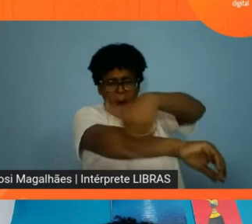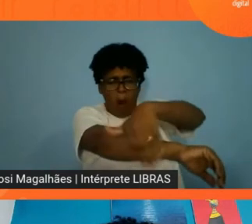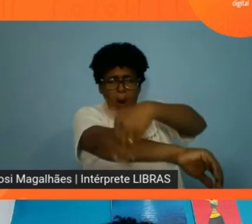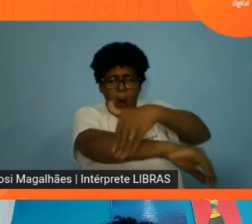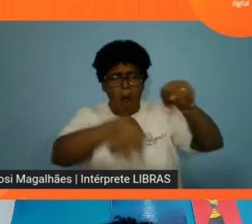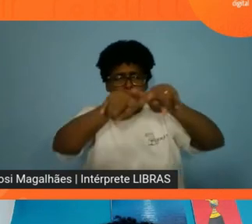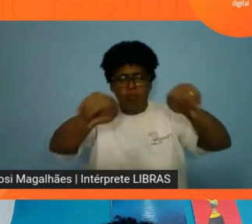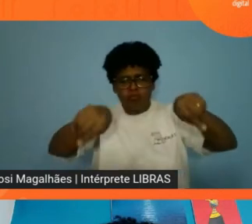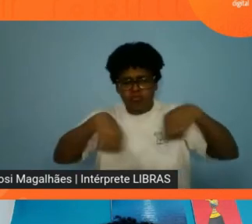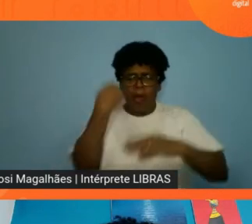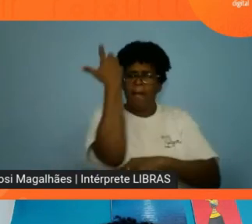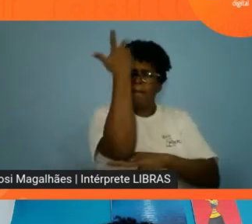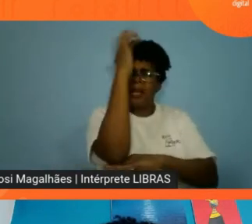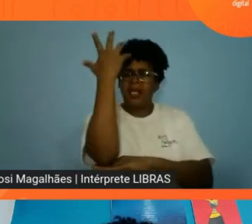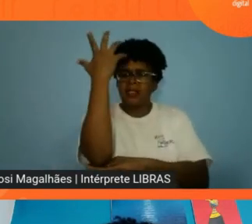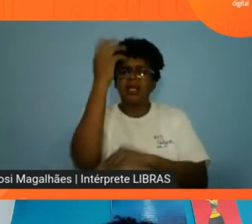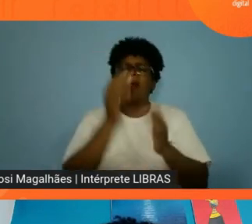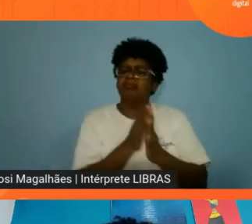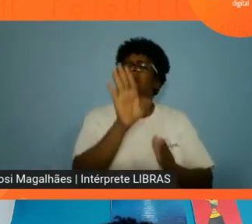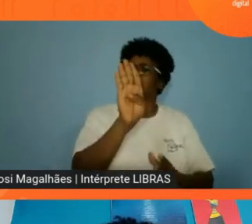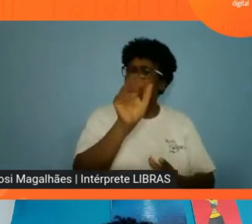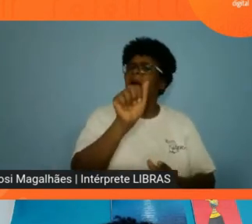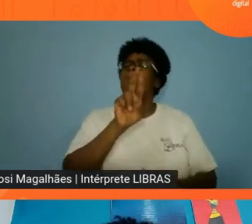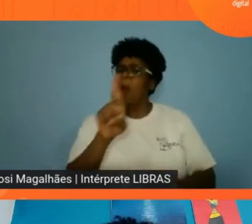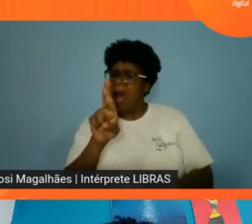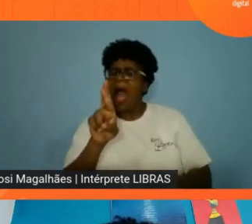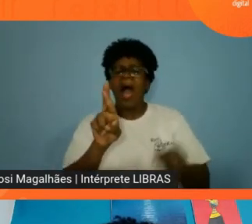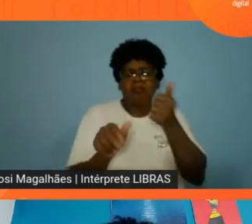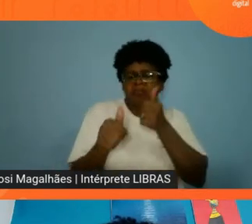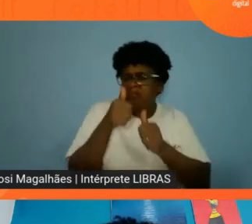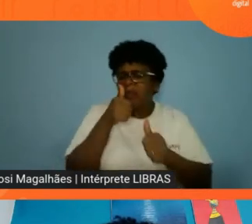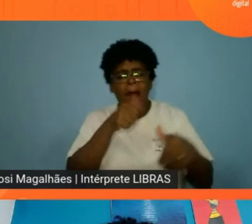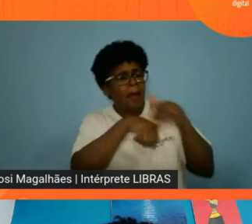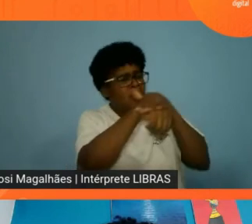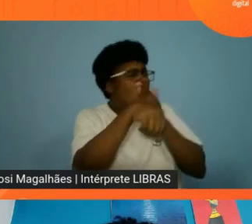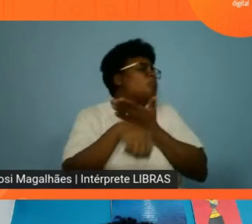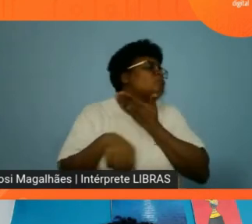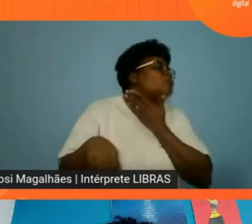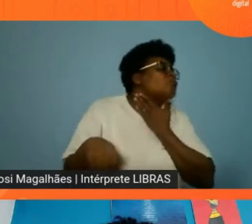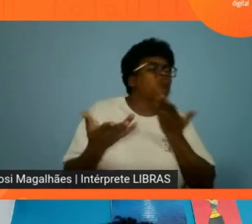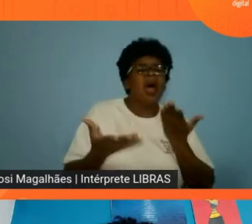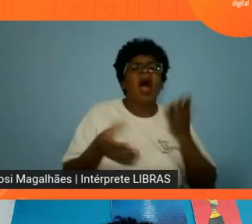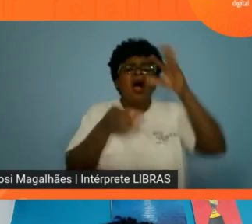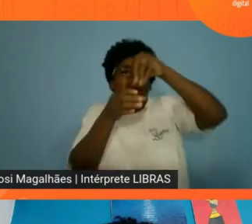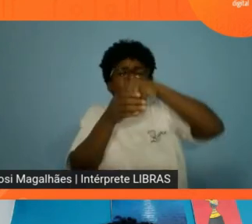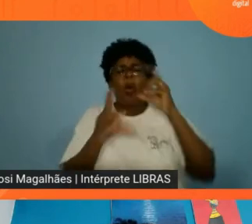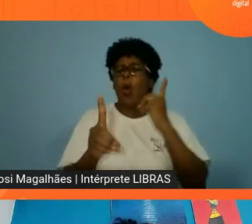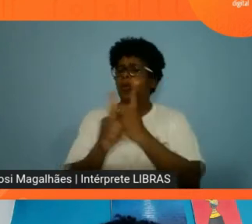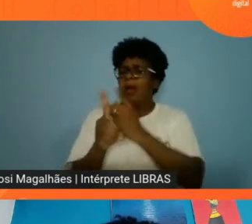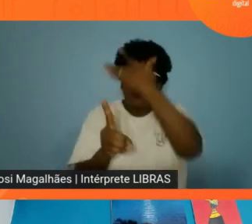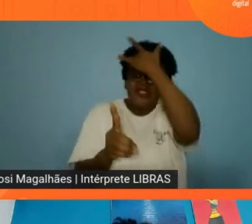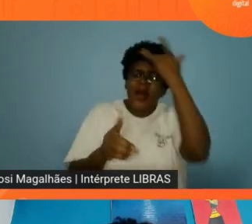não? Né? Às vezes você encontra uma pessoa muito mais sábia dentro de um bar do que dentro de